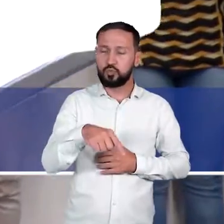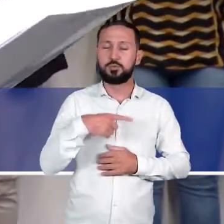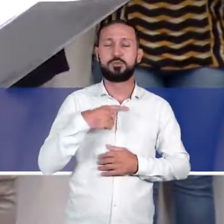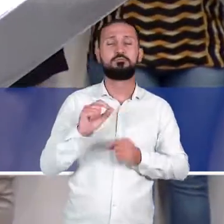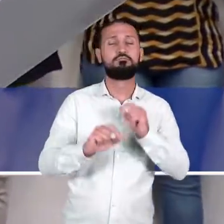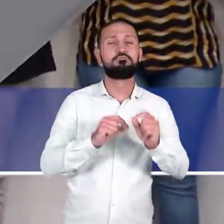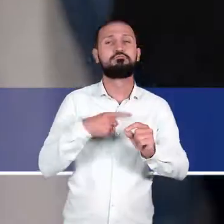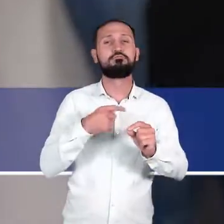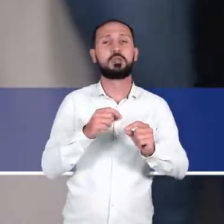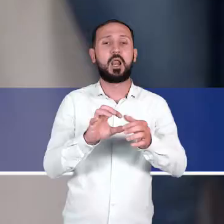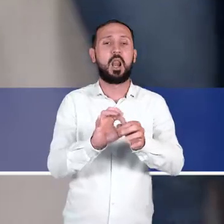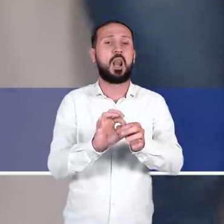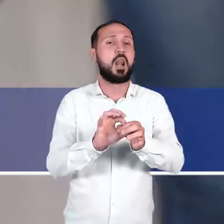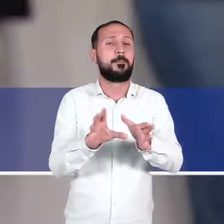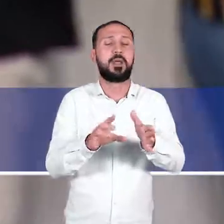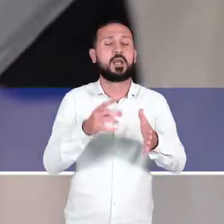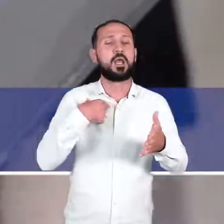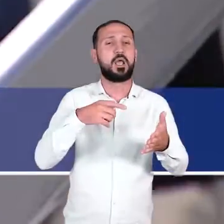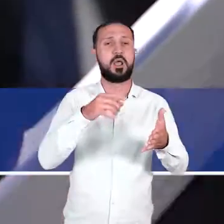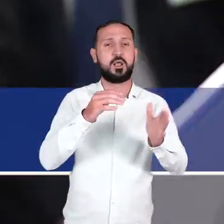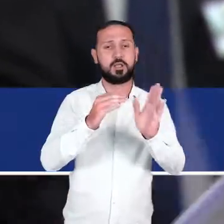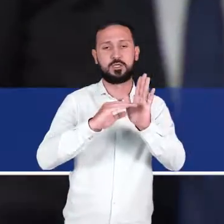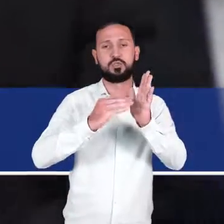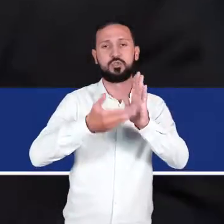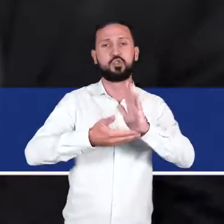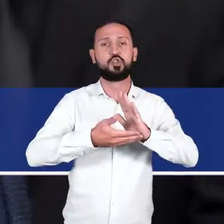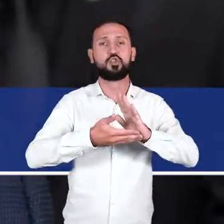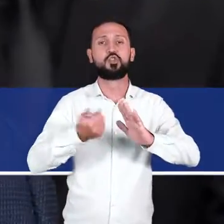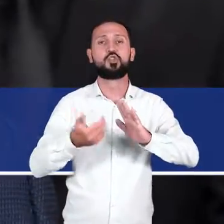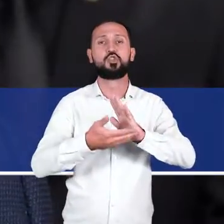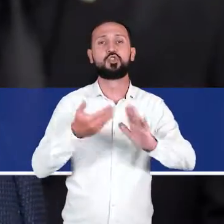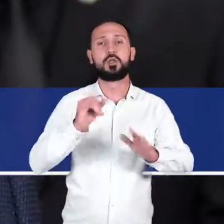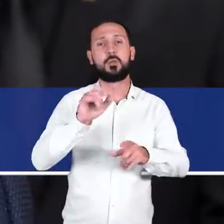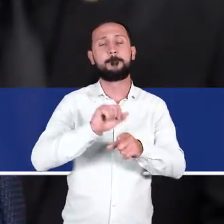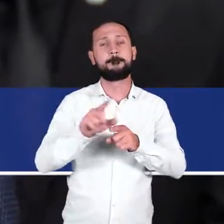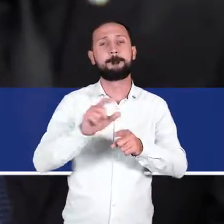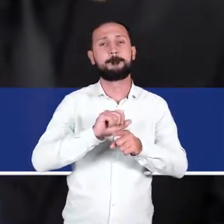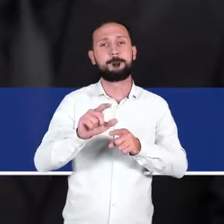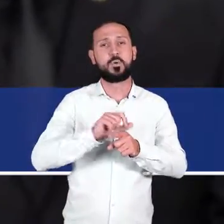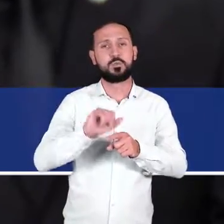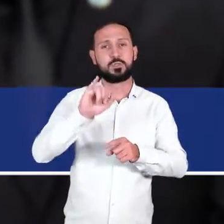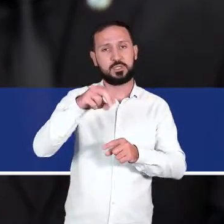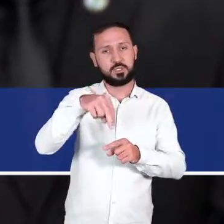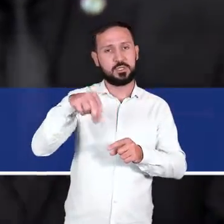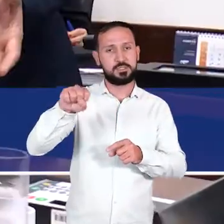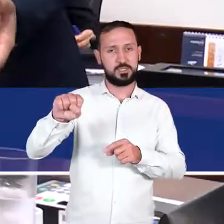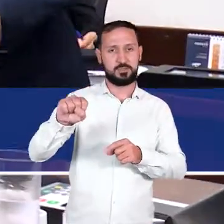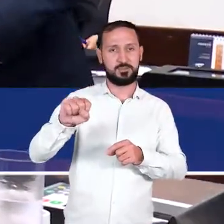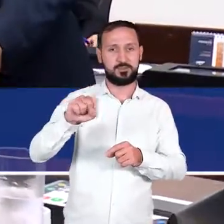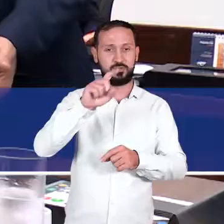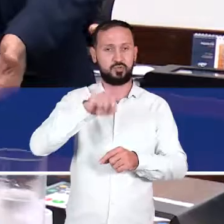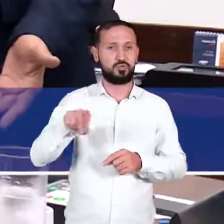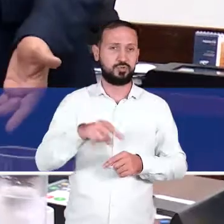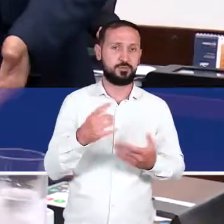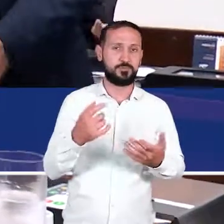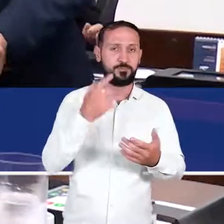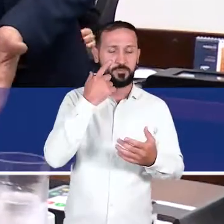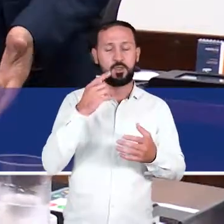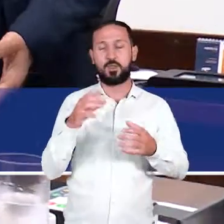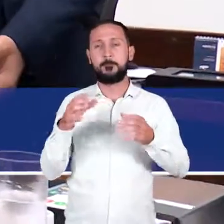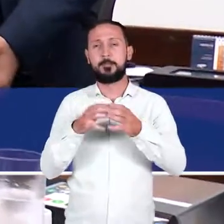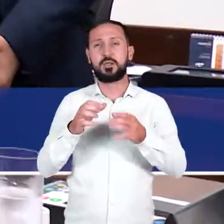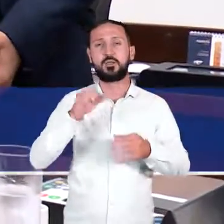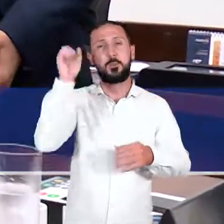integralmente pelo SUS a concessão de imunidade tributária de contribuição da Seguridade Social. A iniciativa faz parte